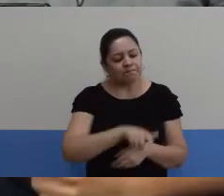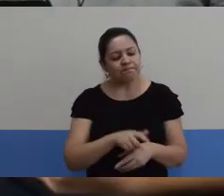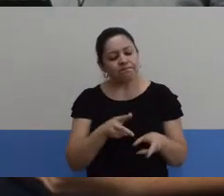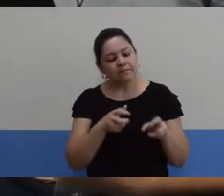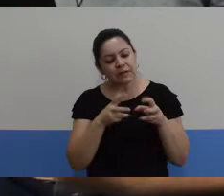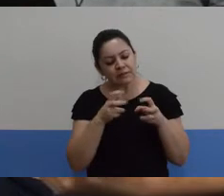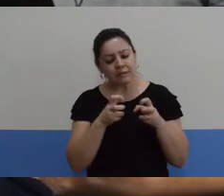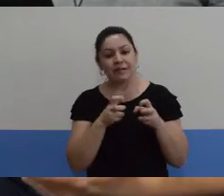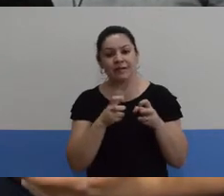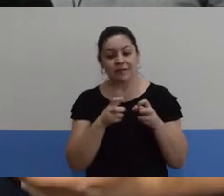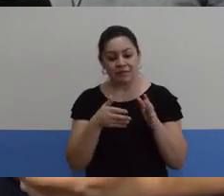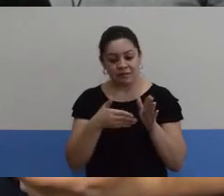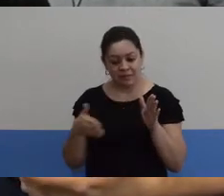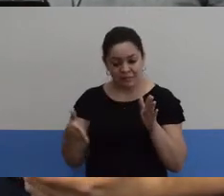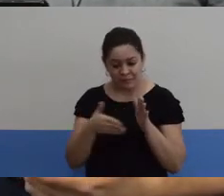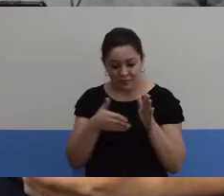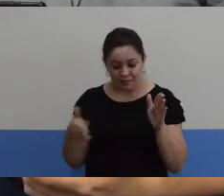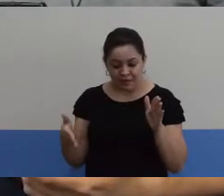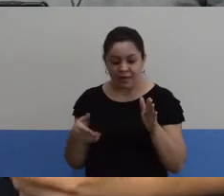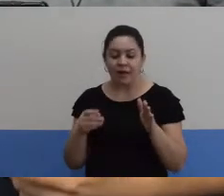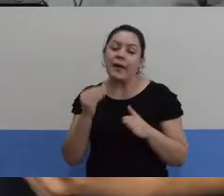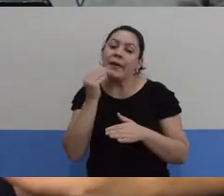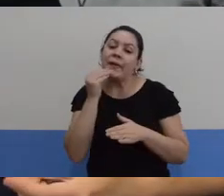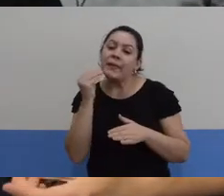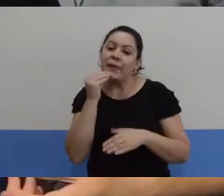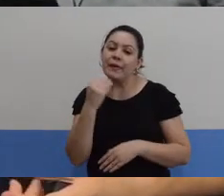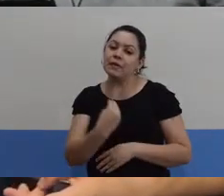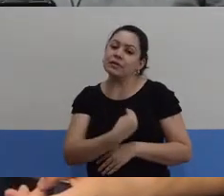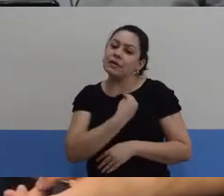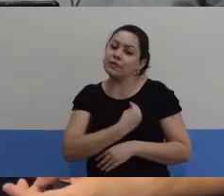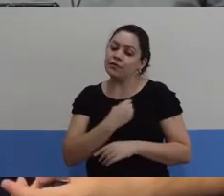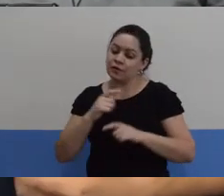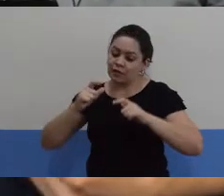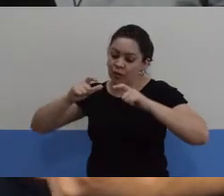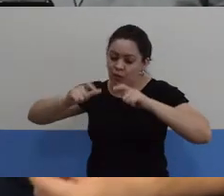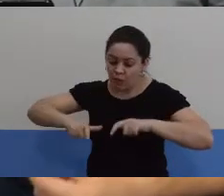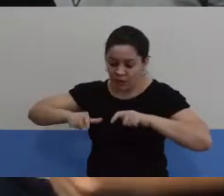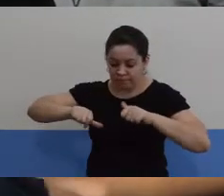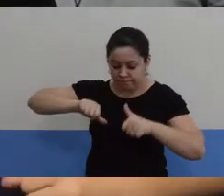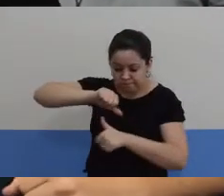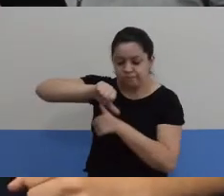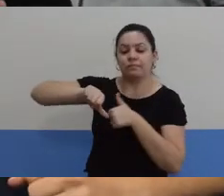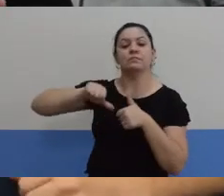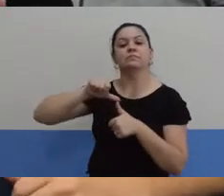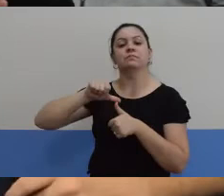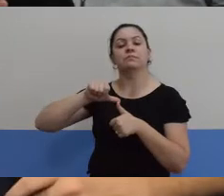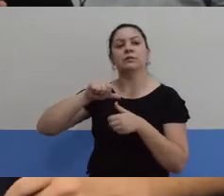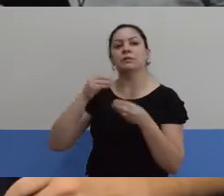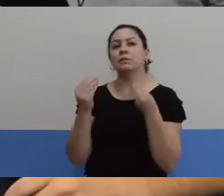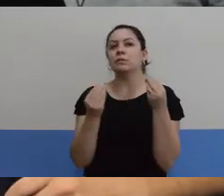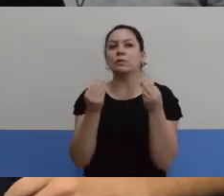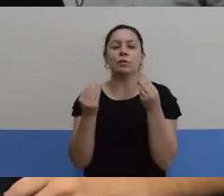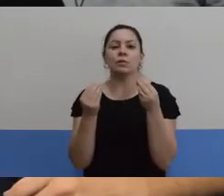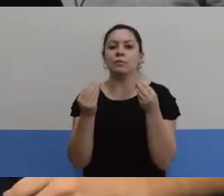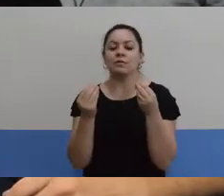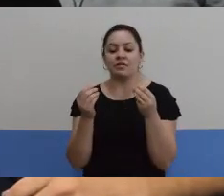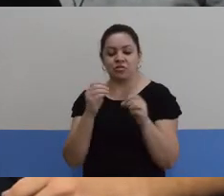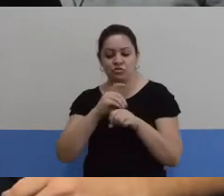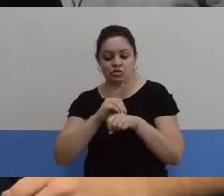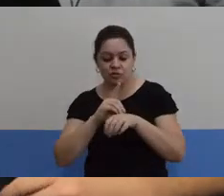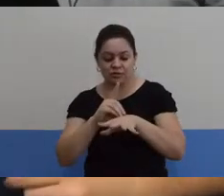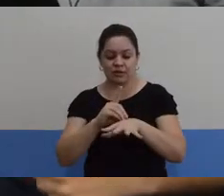ela é uma oportunidade para um novo estilo de vida local? Que renovação esta fase pode trazer para a